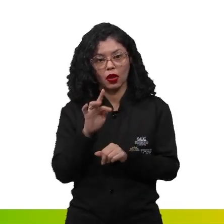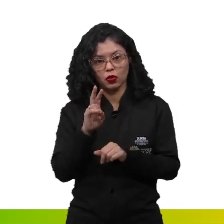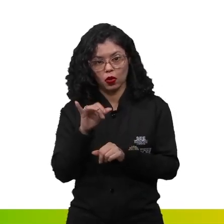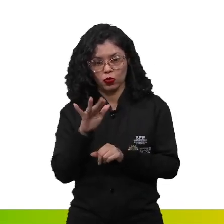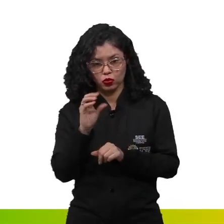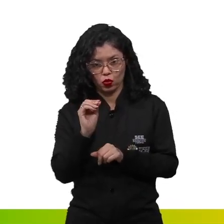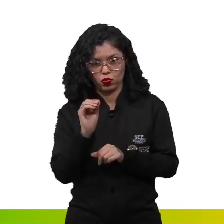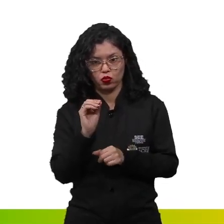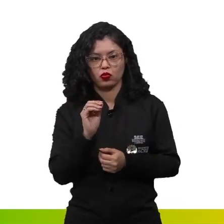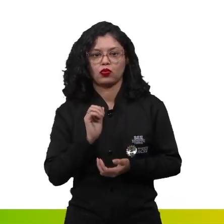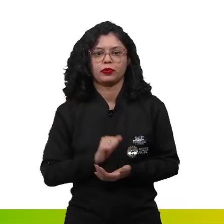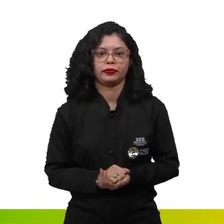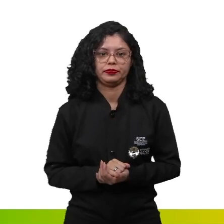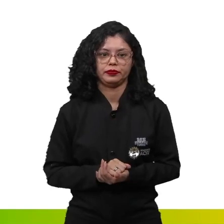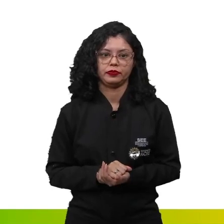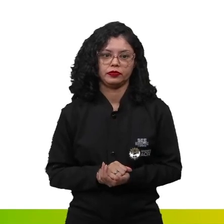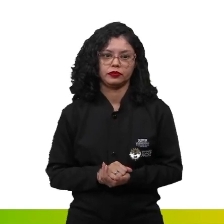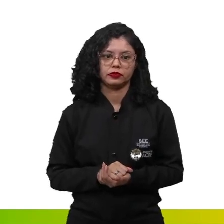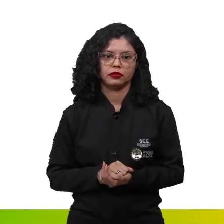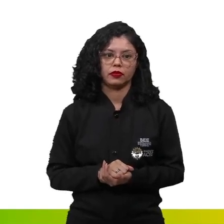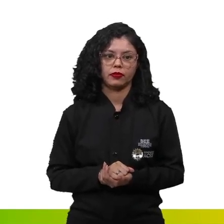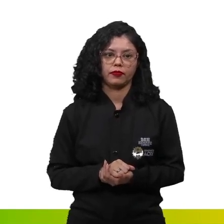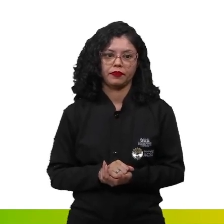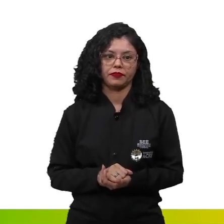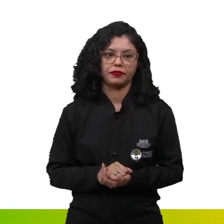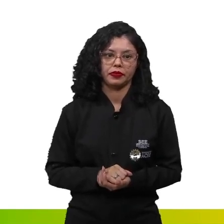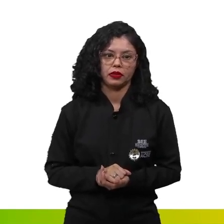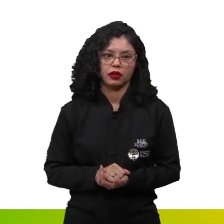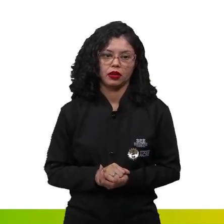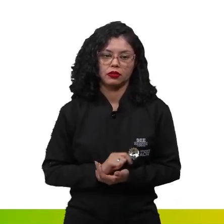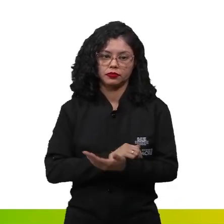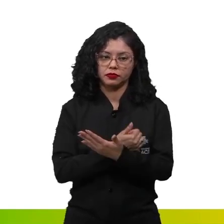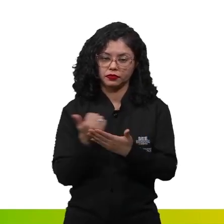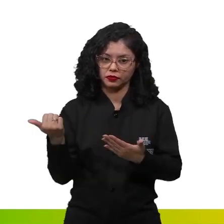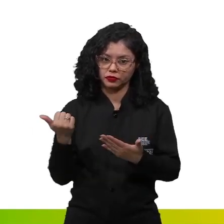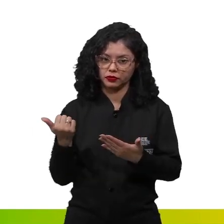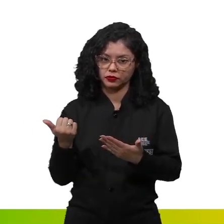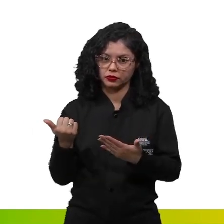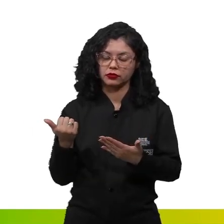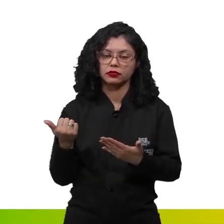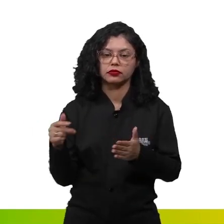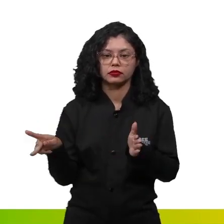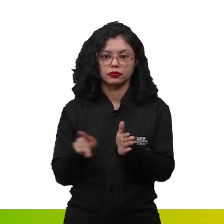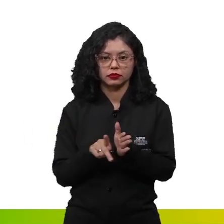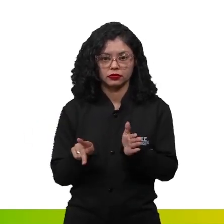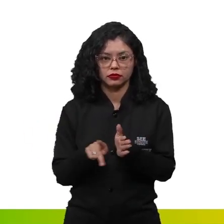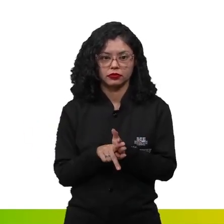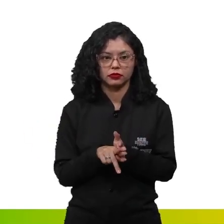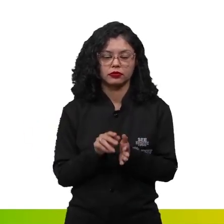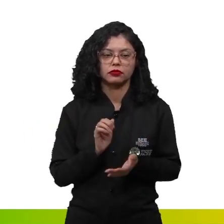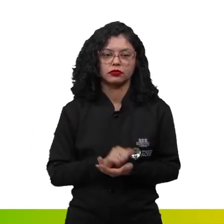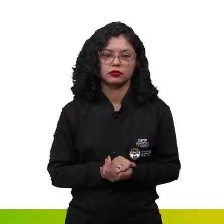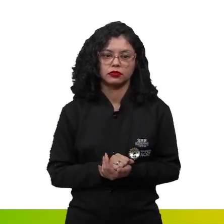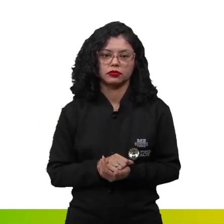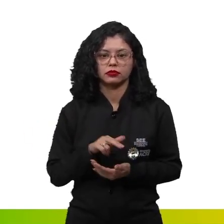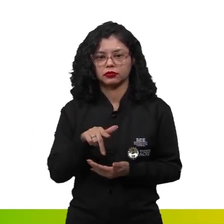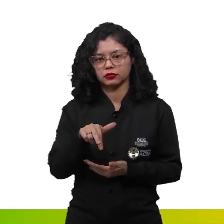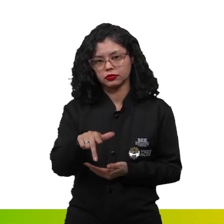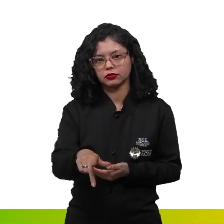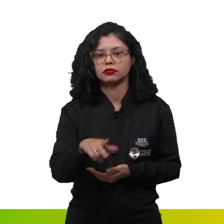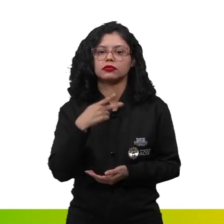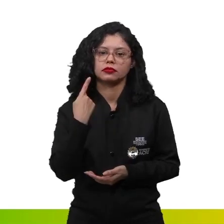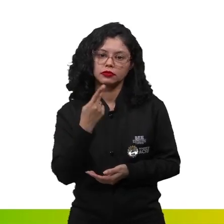sistema nervoso autônomo. No somático, vamos ter ações voluntárias, tá?